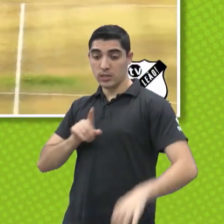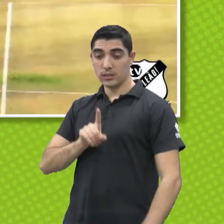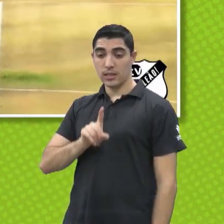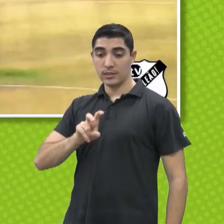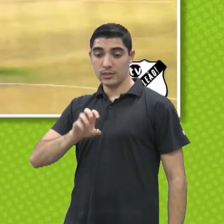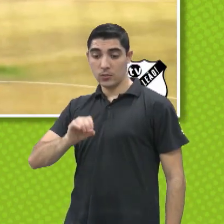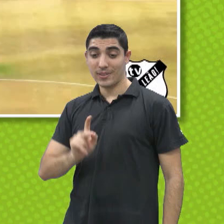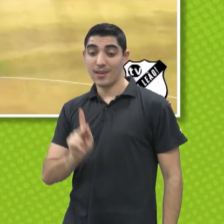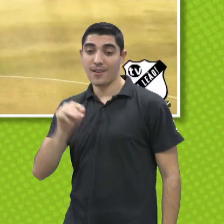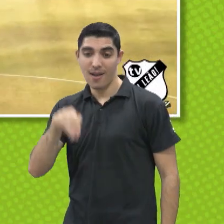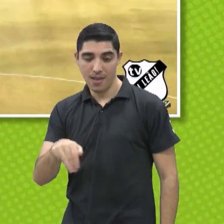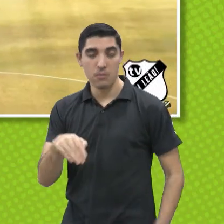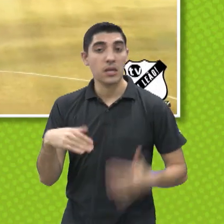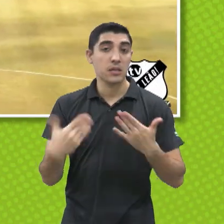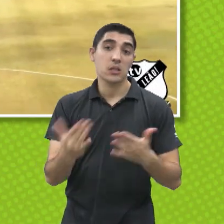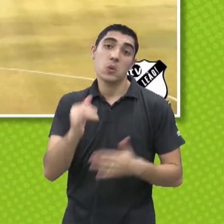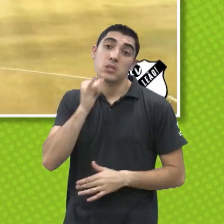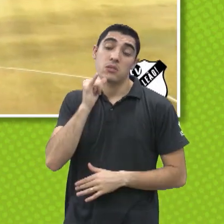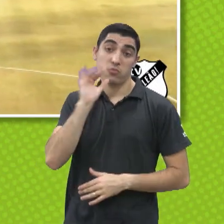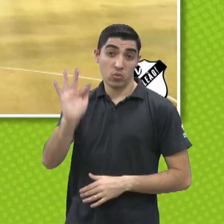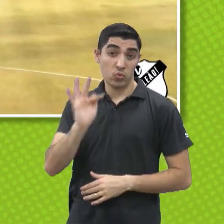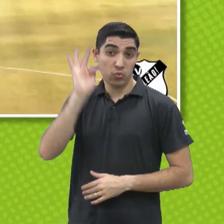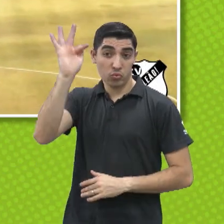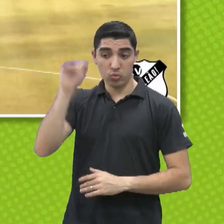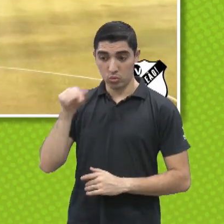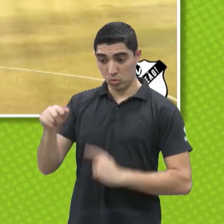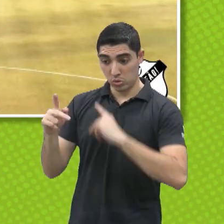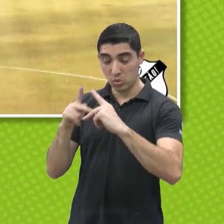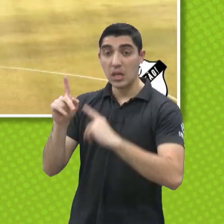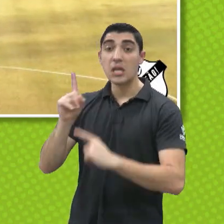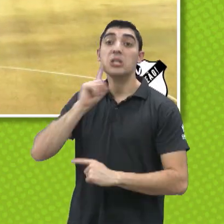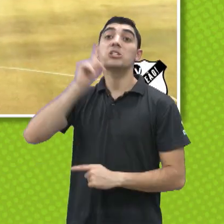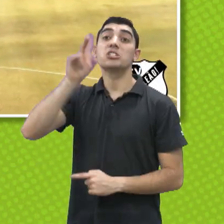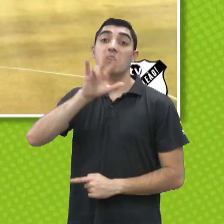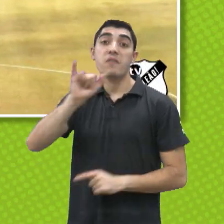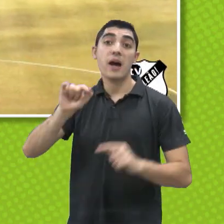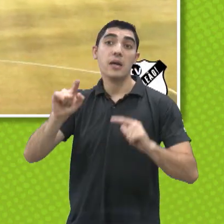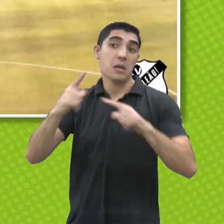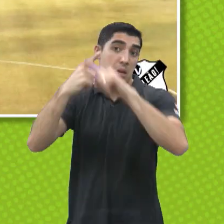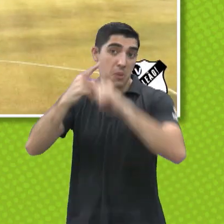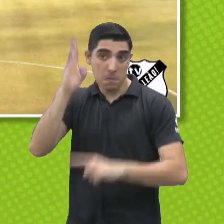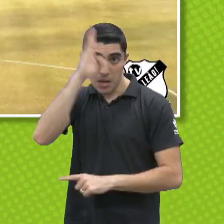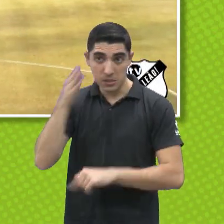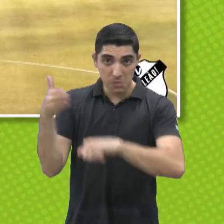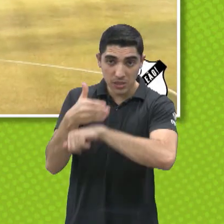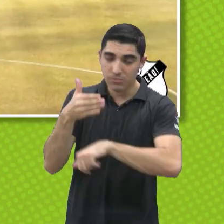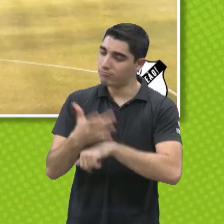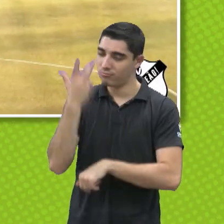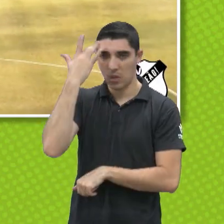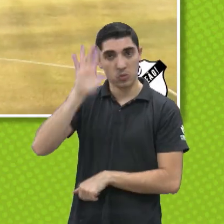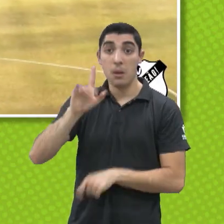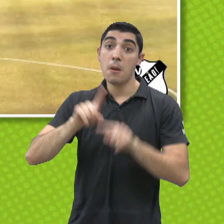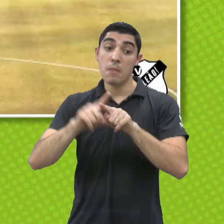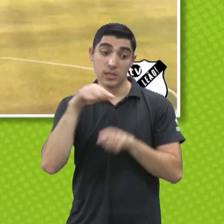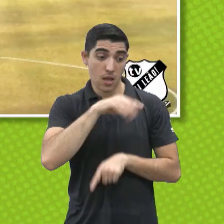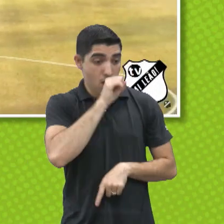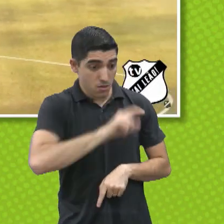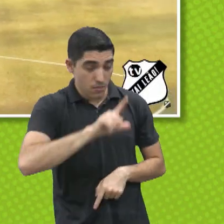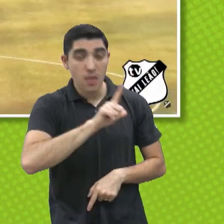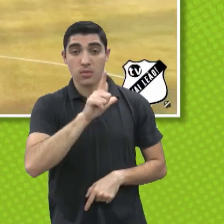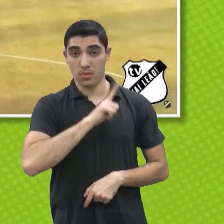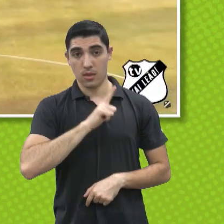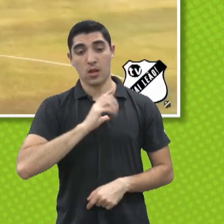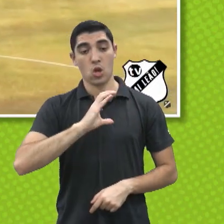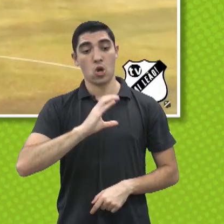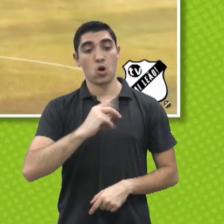não sabe quando que vai jogar o Campeonato Brasileiro. A Inter de Limeira poderá disputar, inclusive, a Copa do Brasil. E se isso acontecer, a Copa do Brasil vem antes